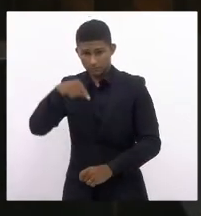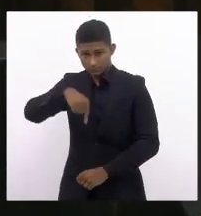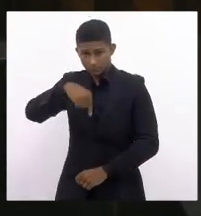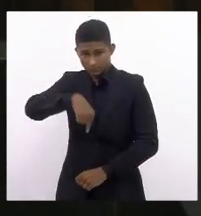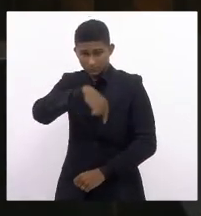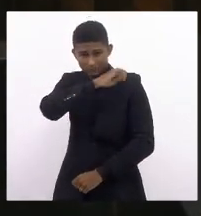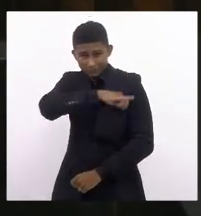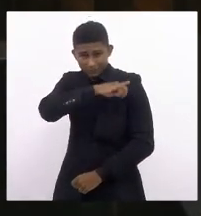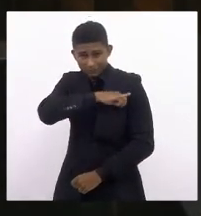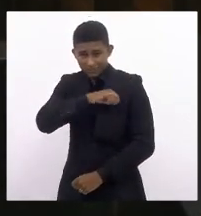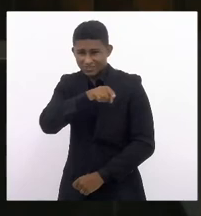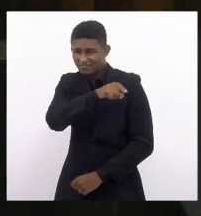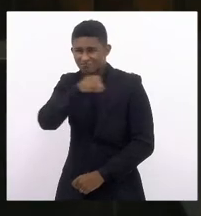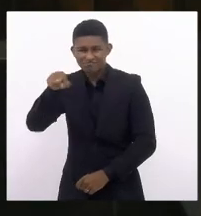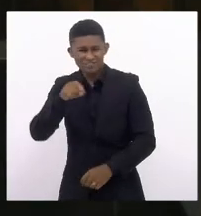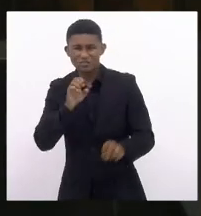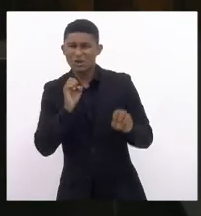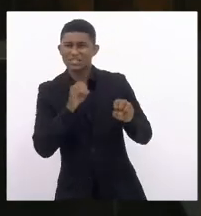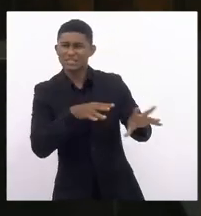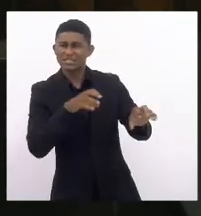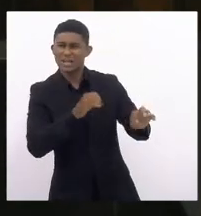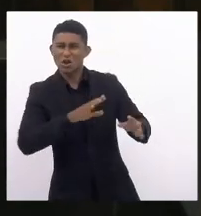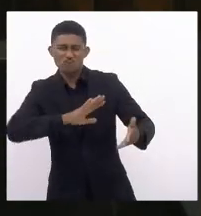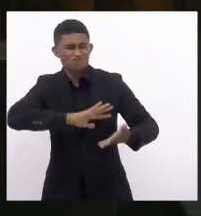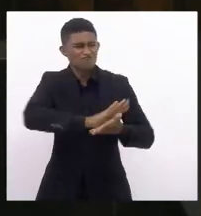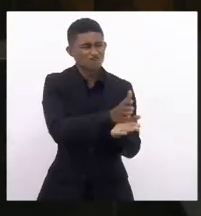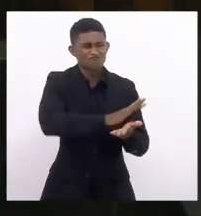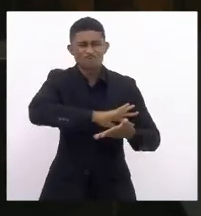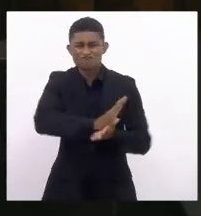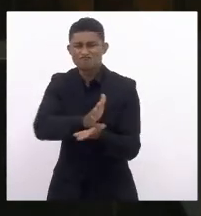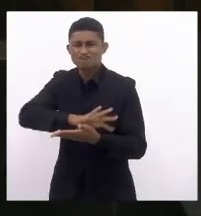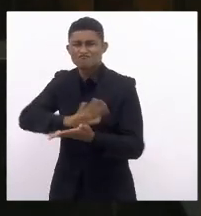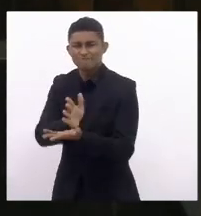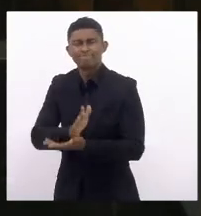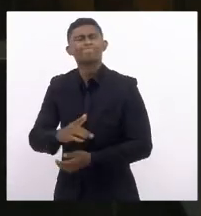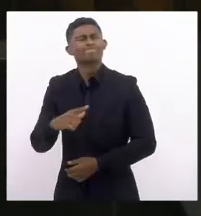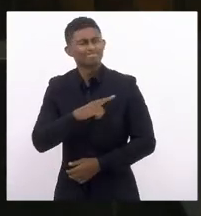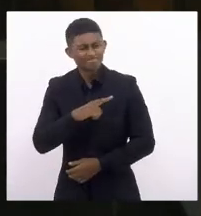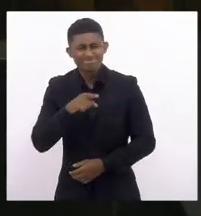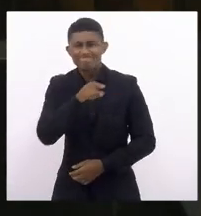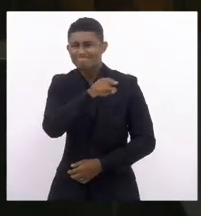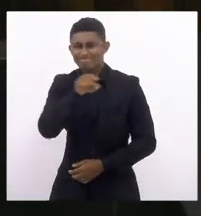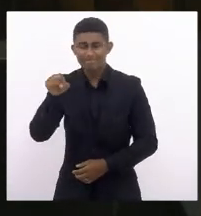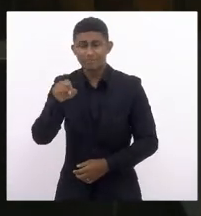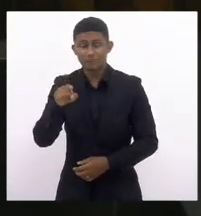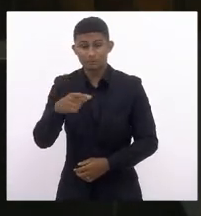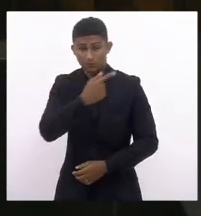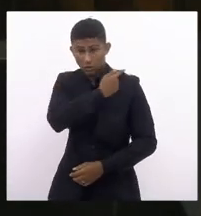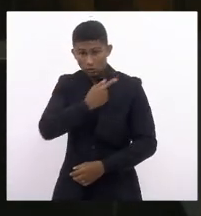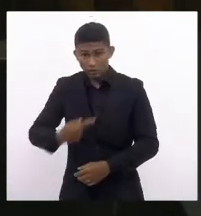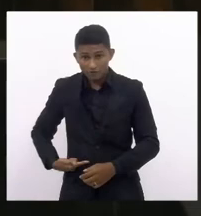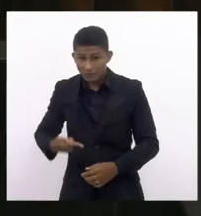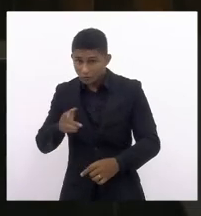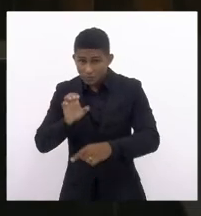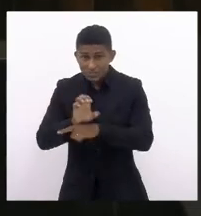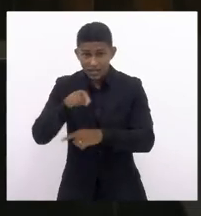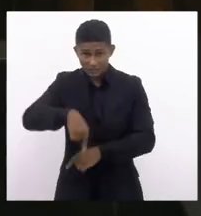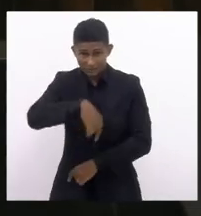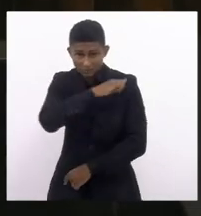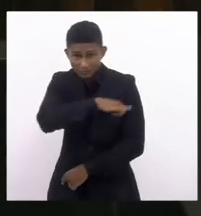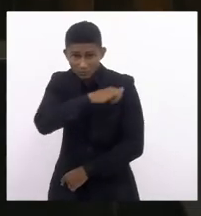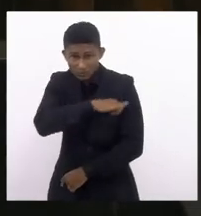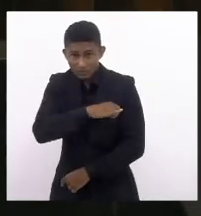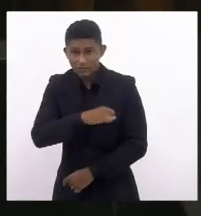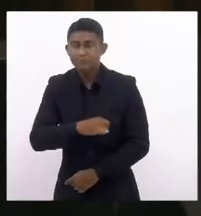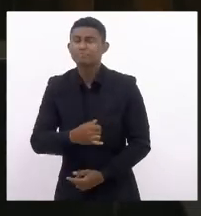maltratado a educação. O governo do Estado do Rio de Janeiro tem maltratado, em especial,